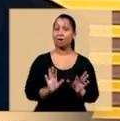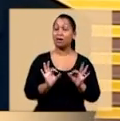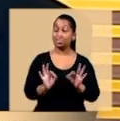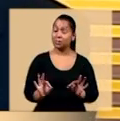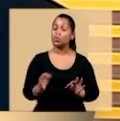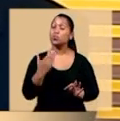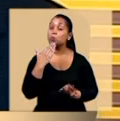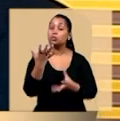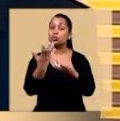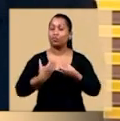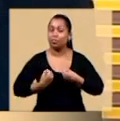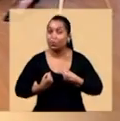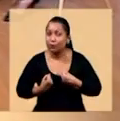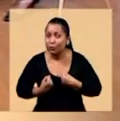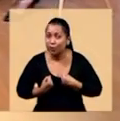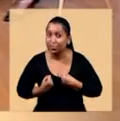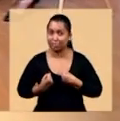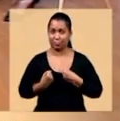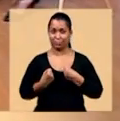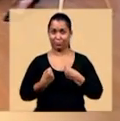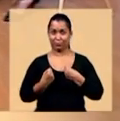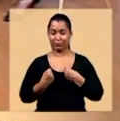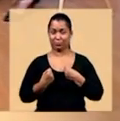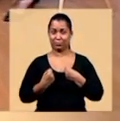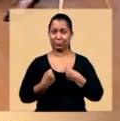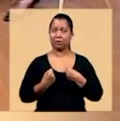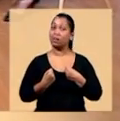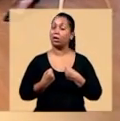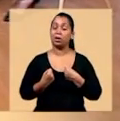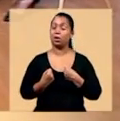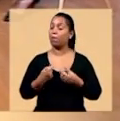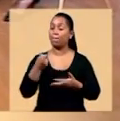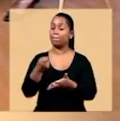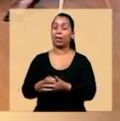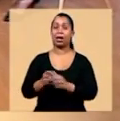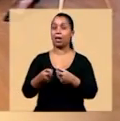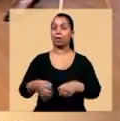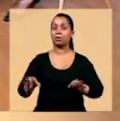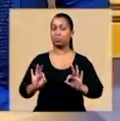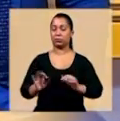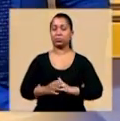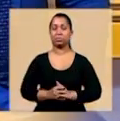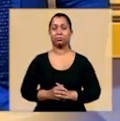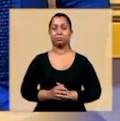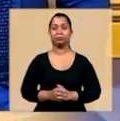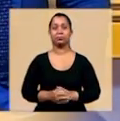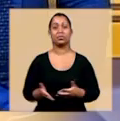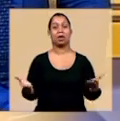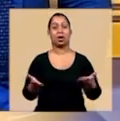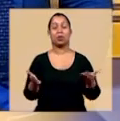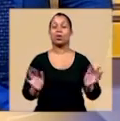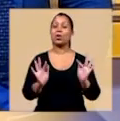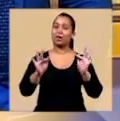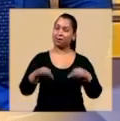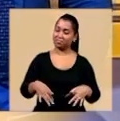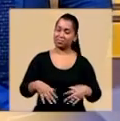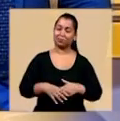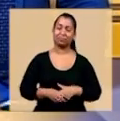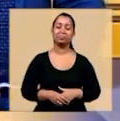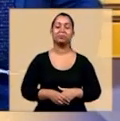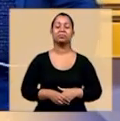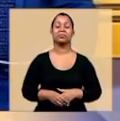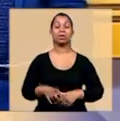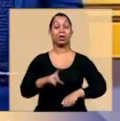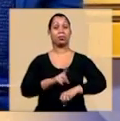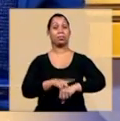o pedido foi acolhido. Ainda que parcialmente, num valor menor, não terá que pagar. Bom, a gente vai agora para a nossa rodada final,